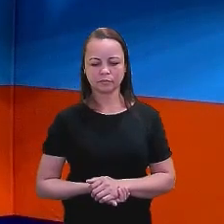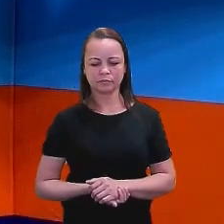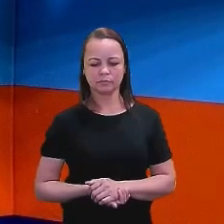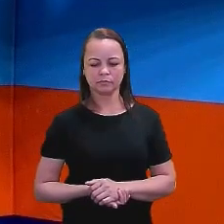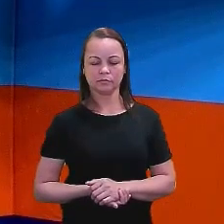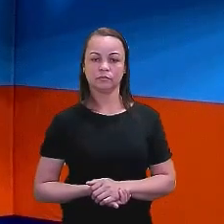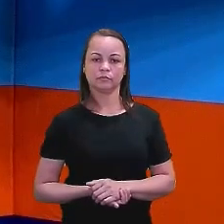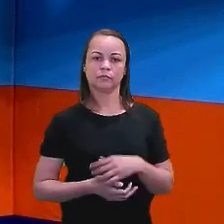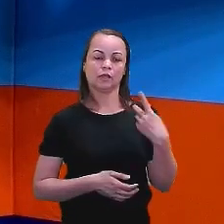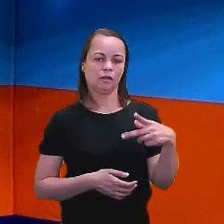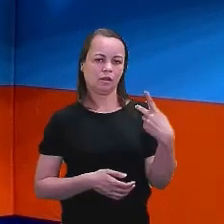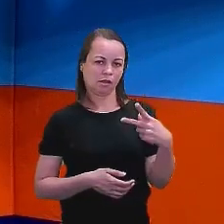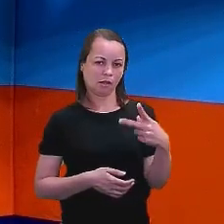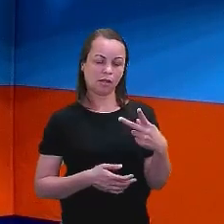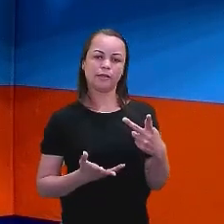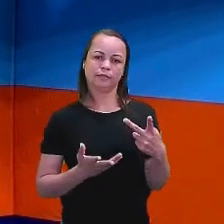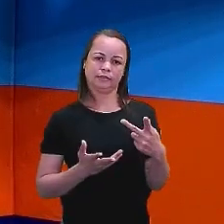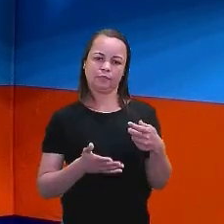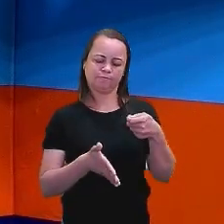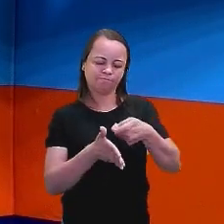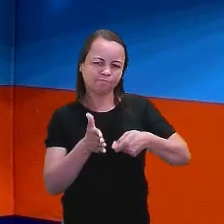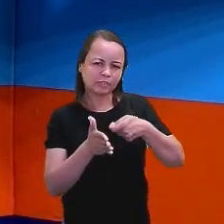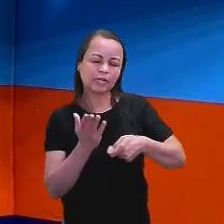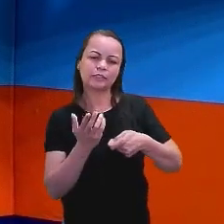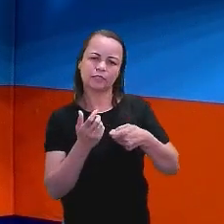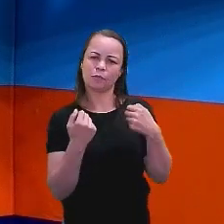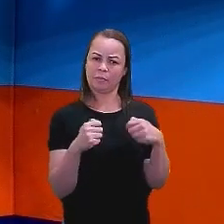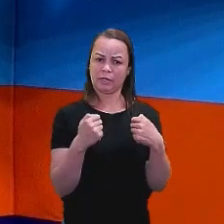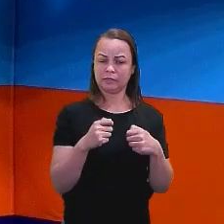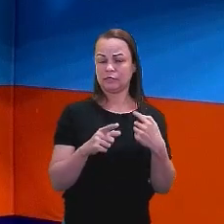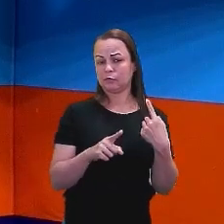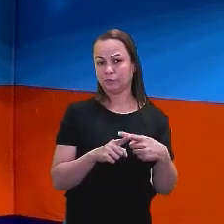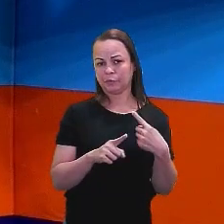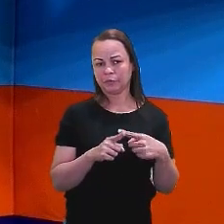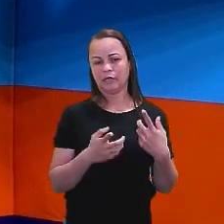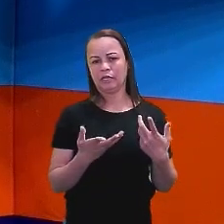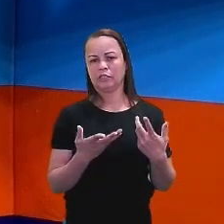Essa reivindicação ela é necessária porque, de forma